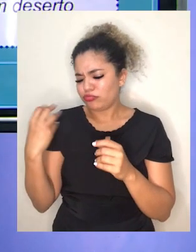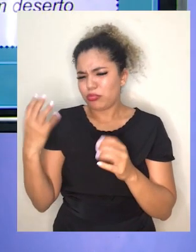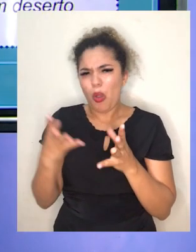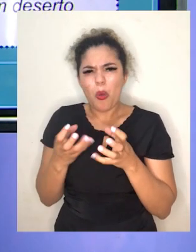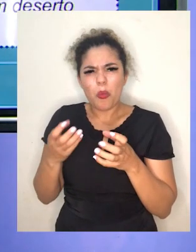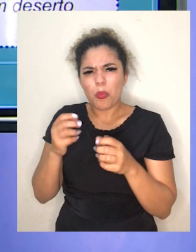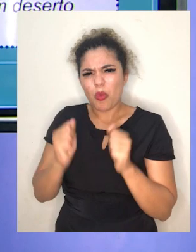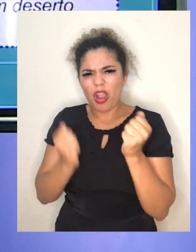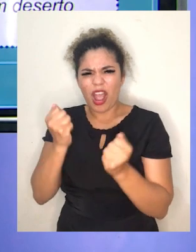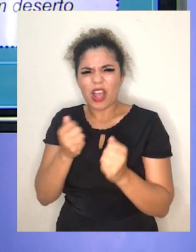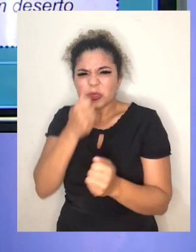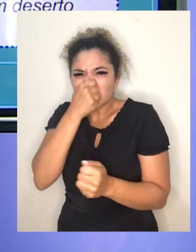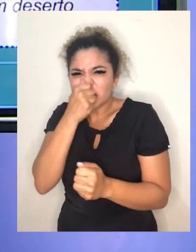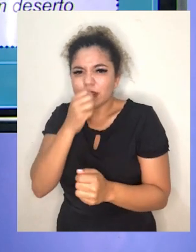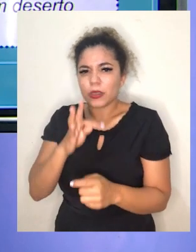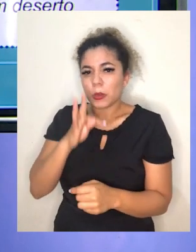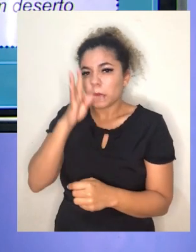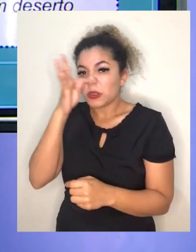de rosas.